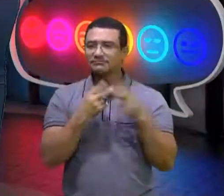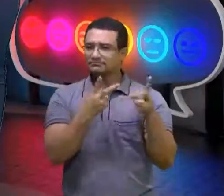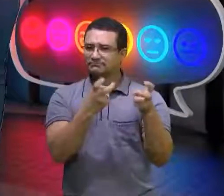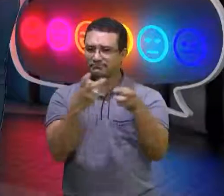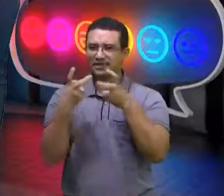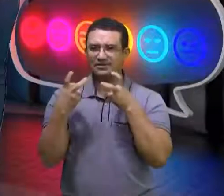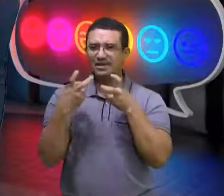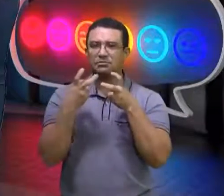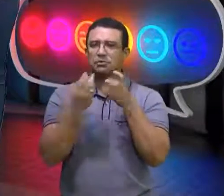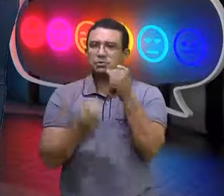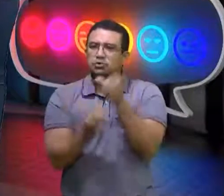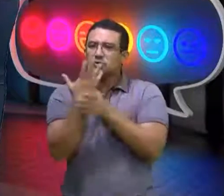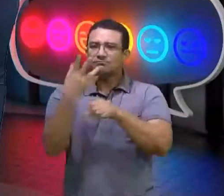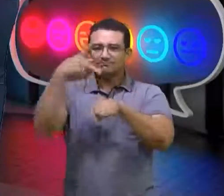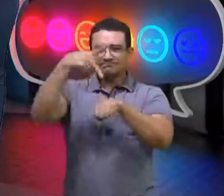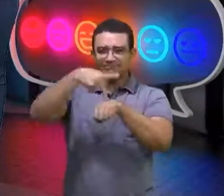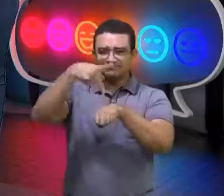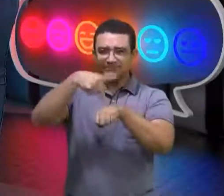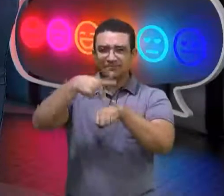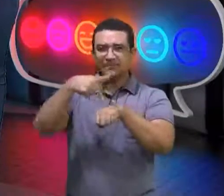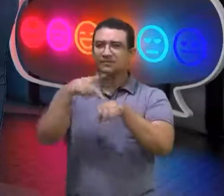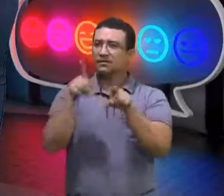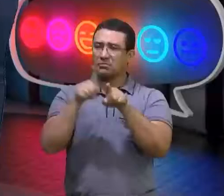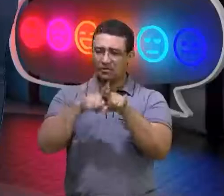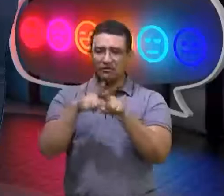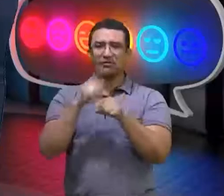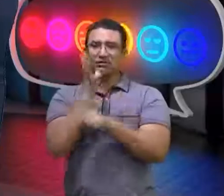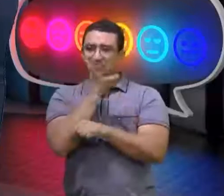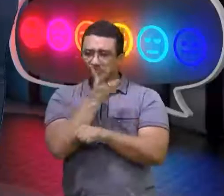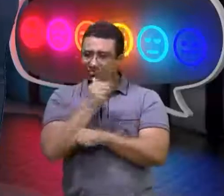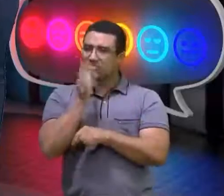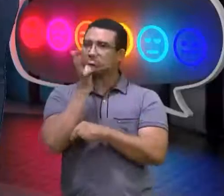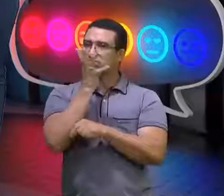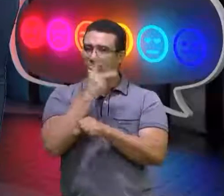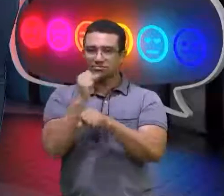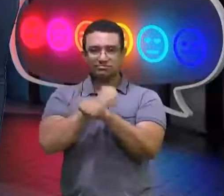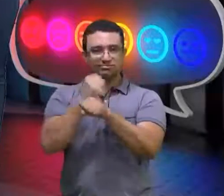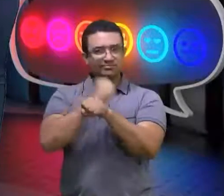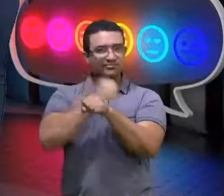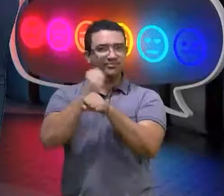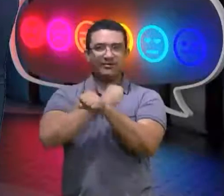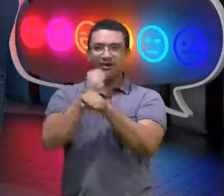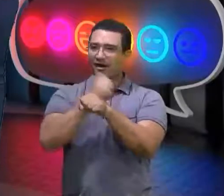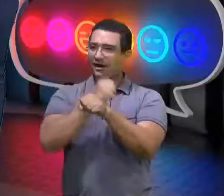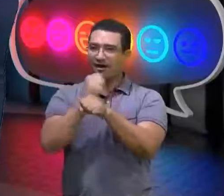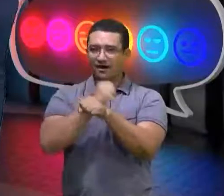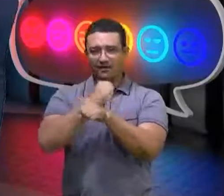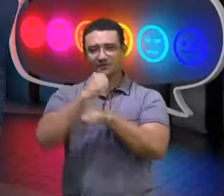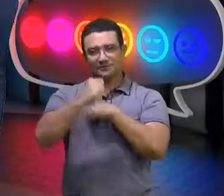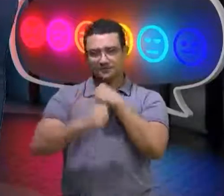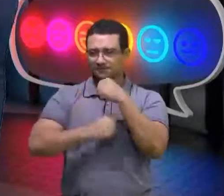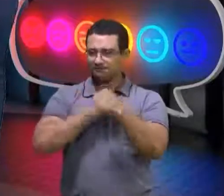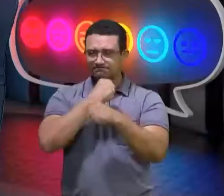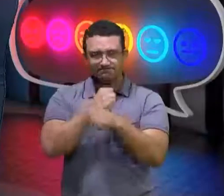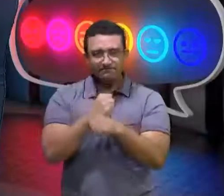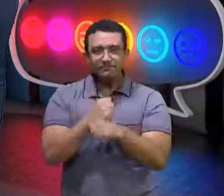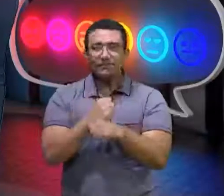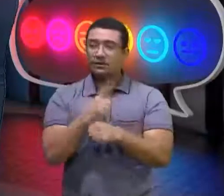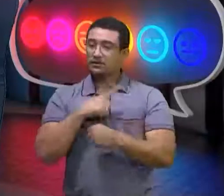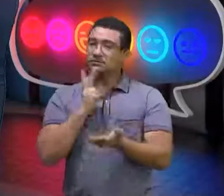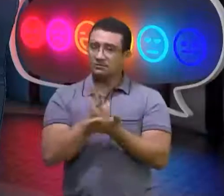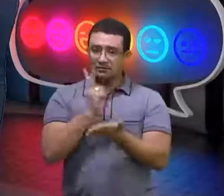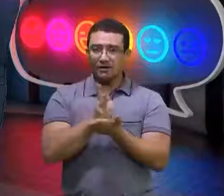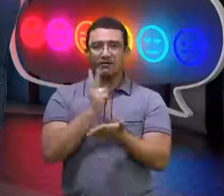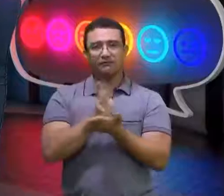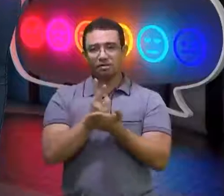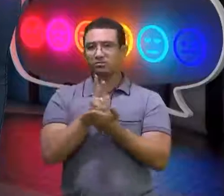muitas dessas formações rochosas, elas levam milhares e milhares de anos para ocorrerem, não é? E que elas estão ali sempre em